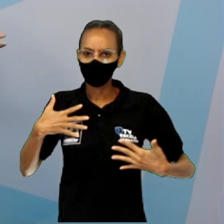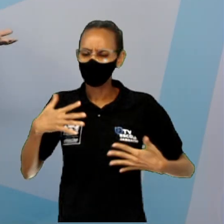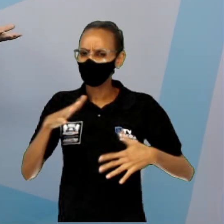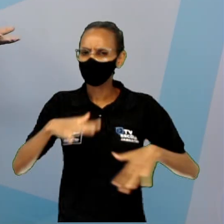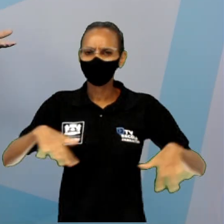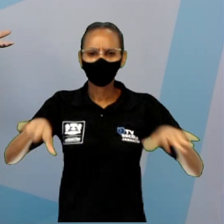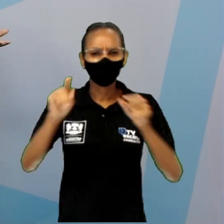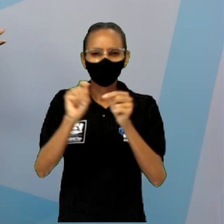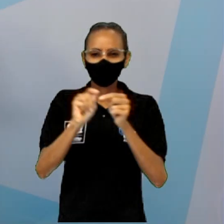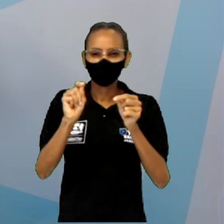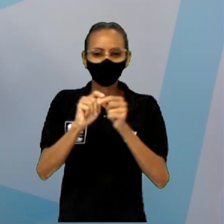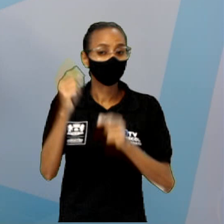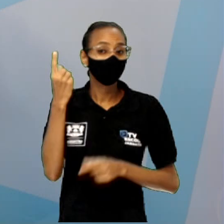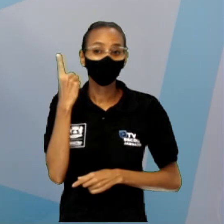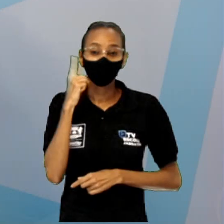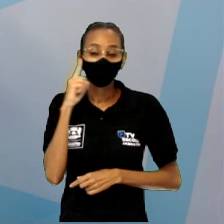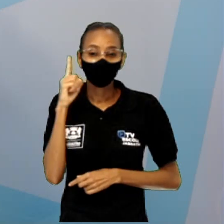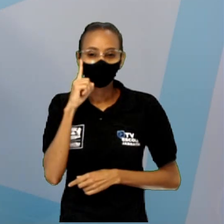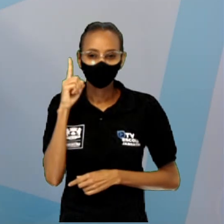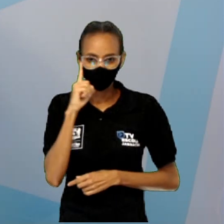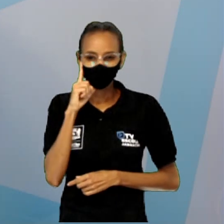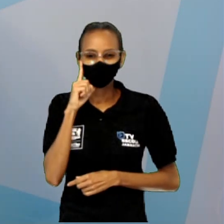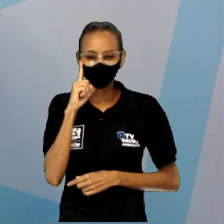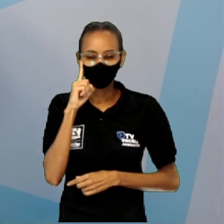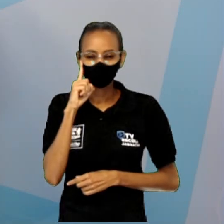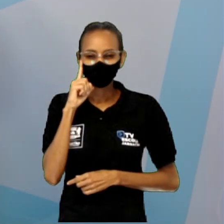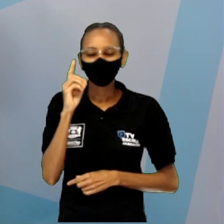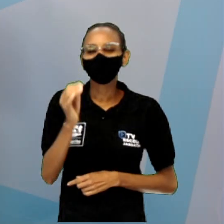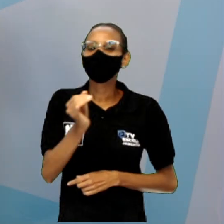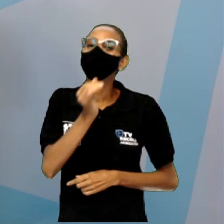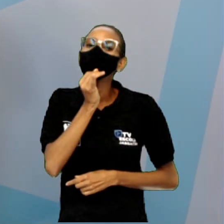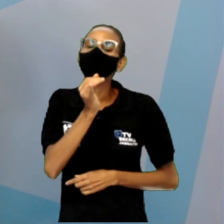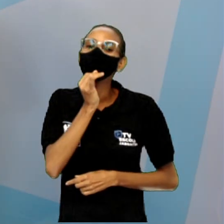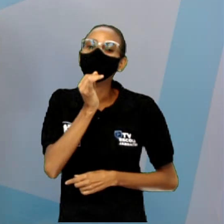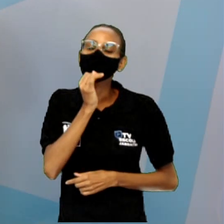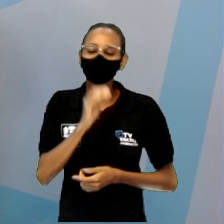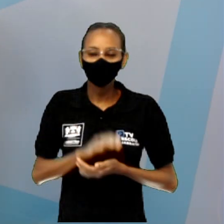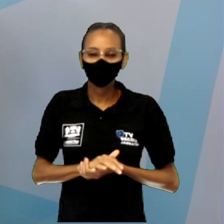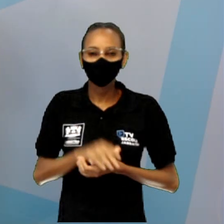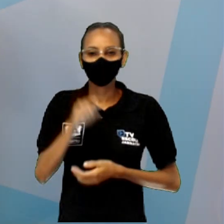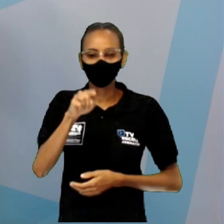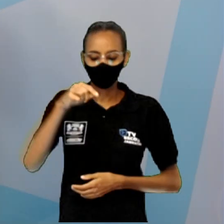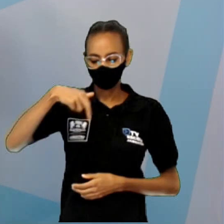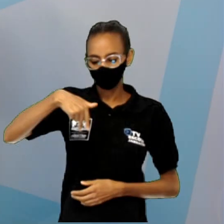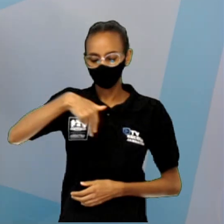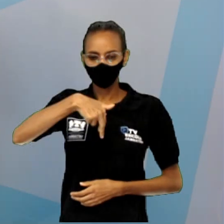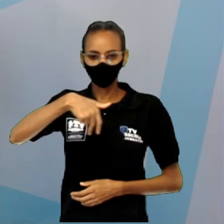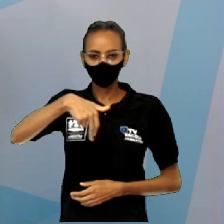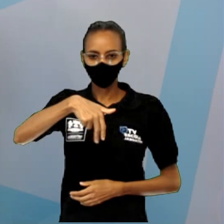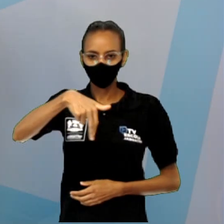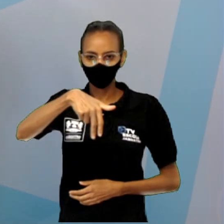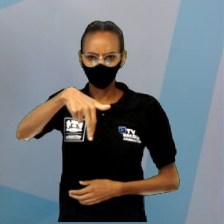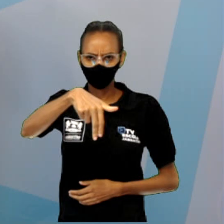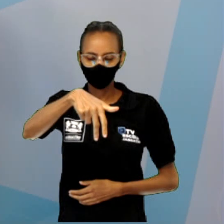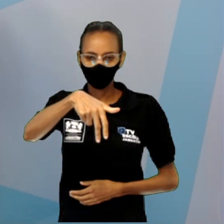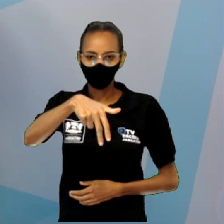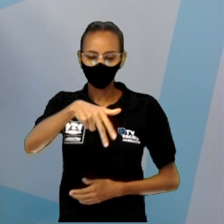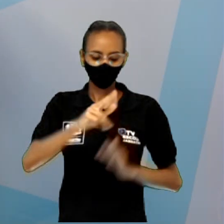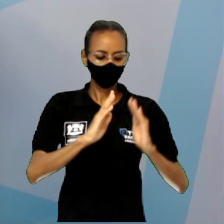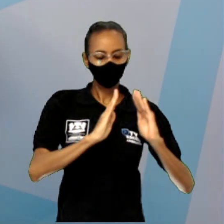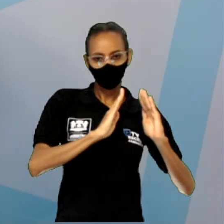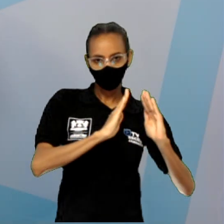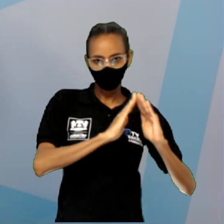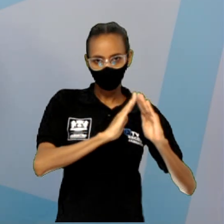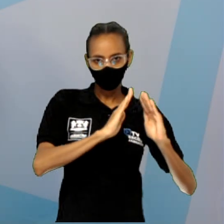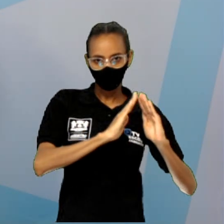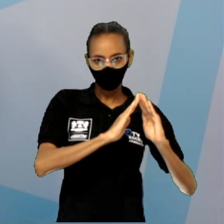no nosso dia a dia. Exemplo, você vai fazer uma caminhada da sua casa para